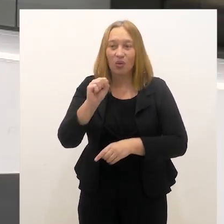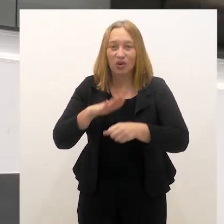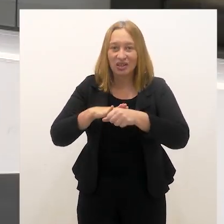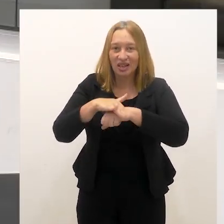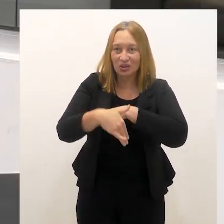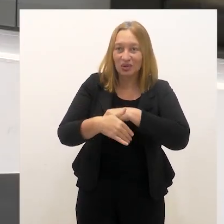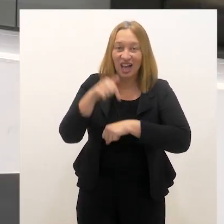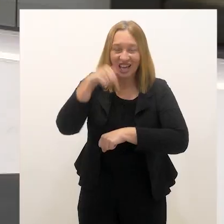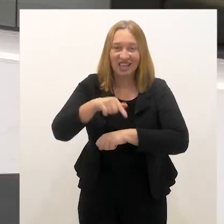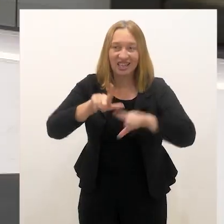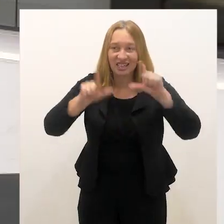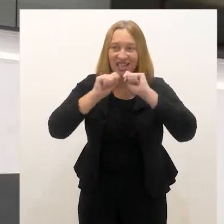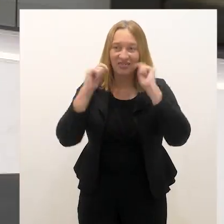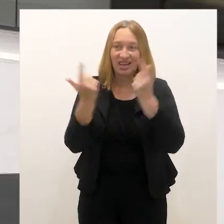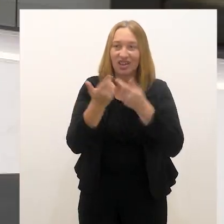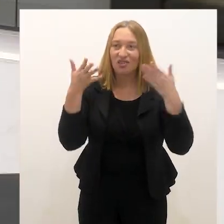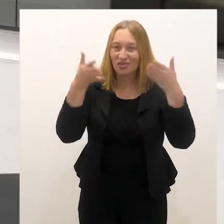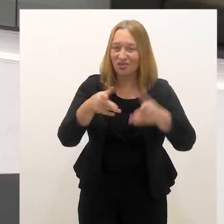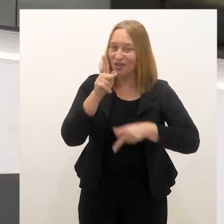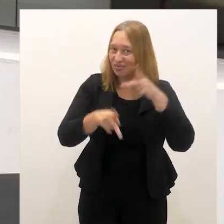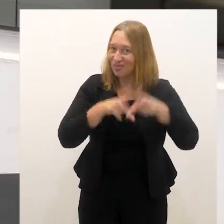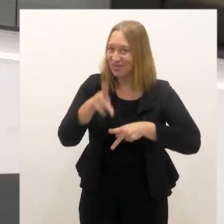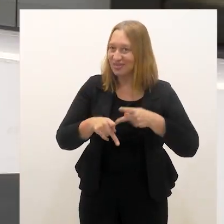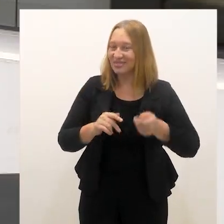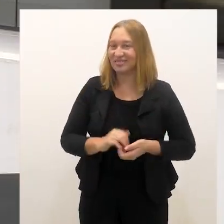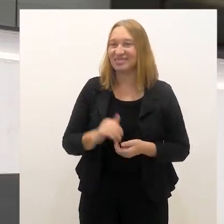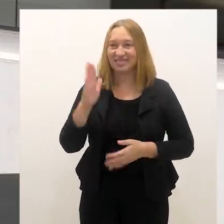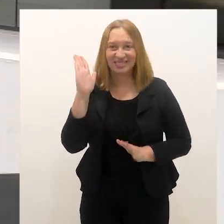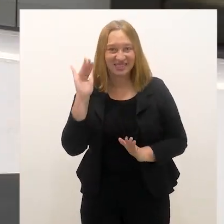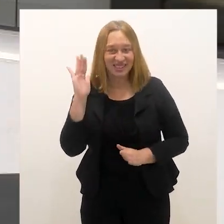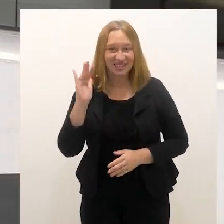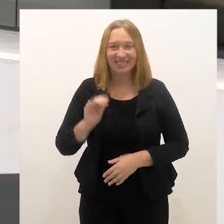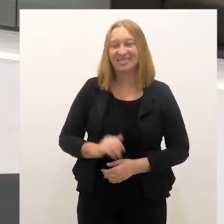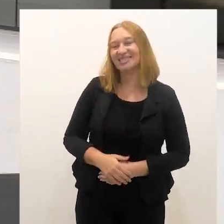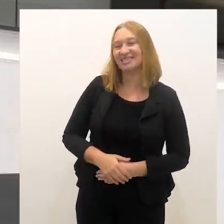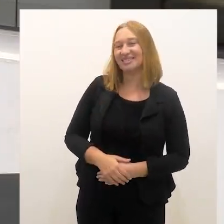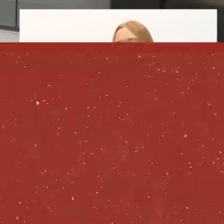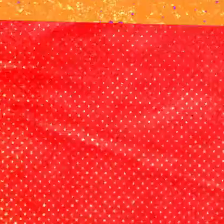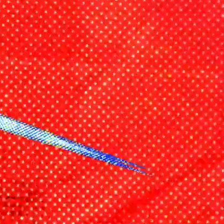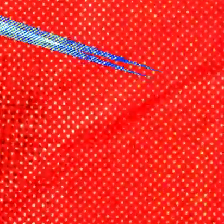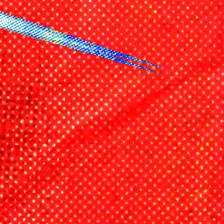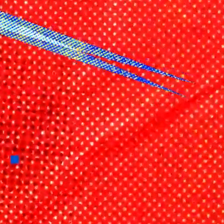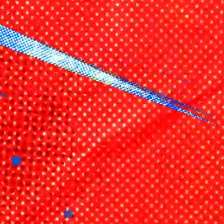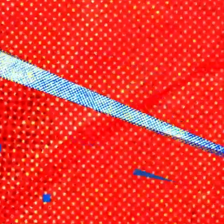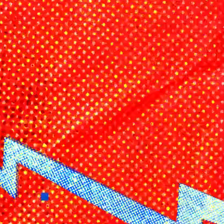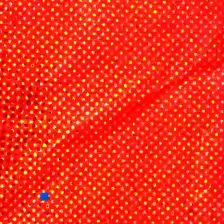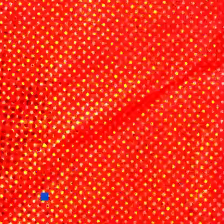das 8 da noite, aqui na TV Alerj, o canal do Povo. Até lá!